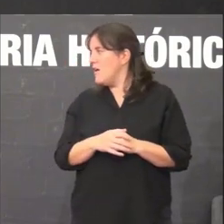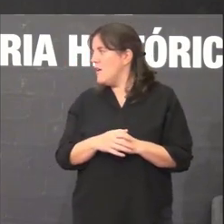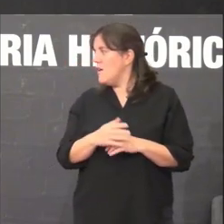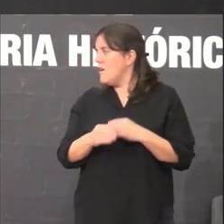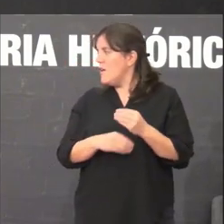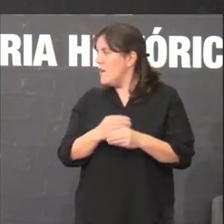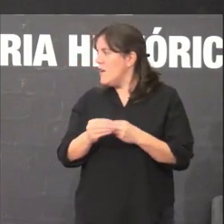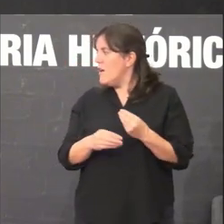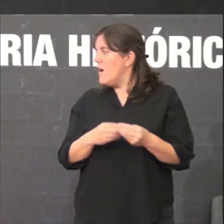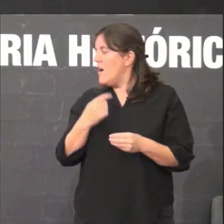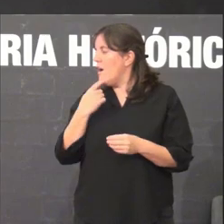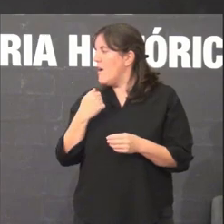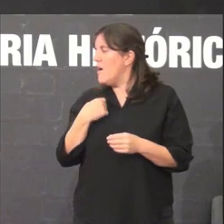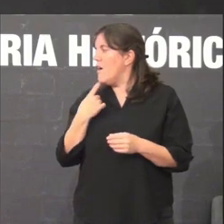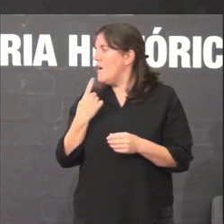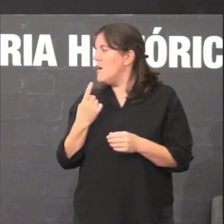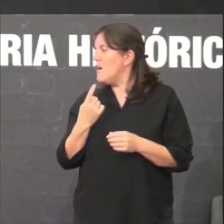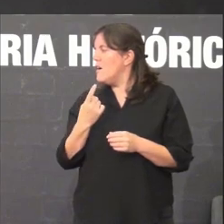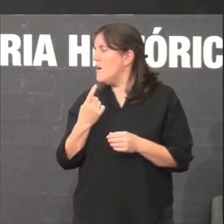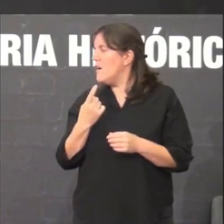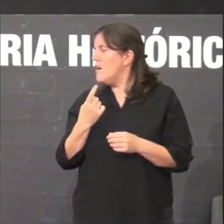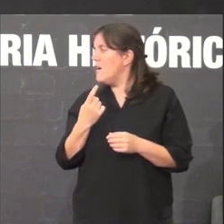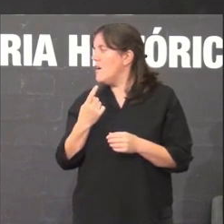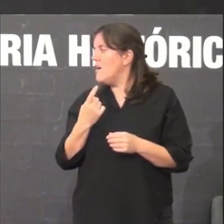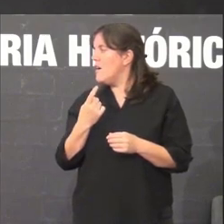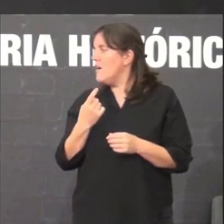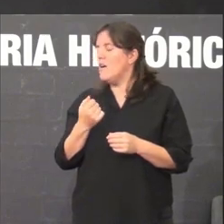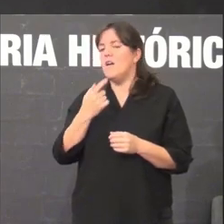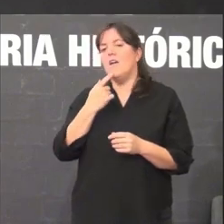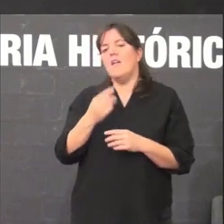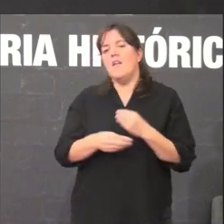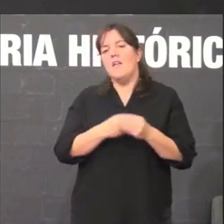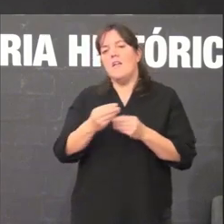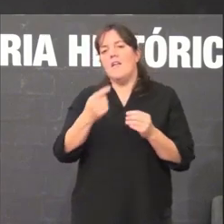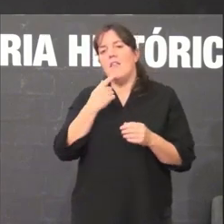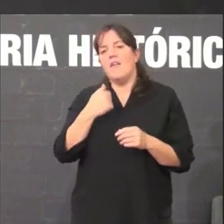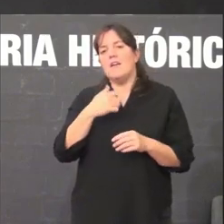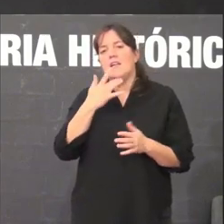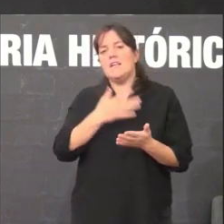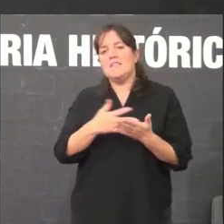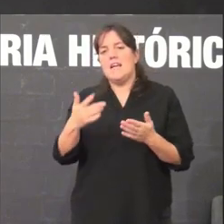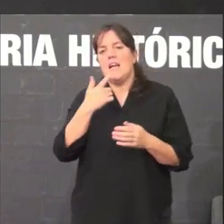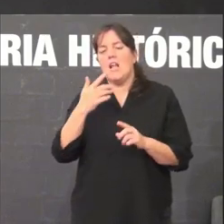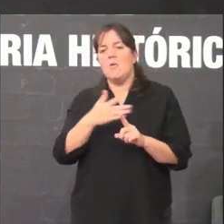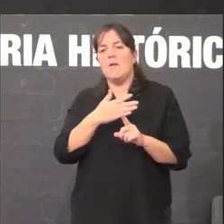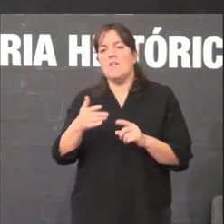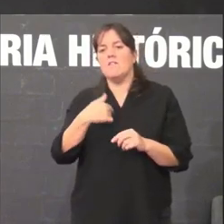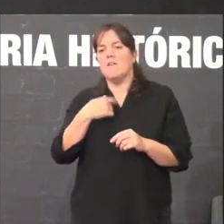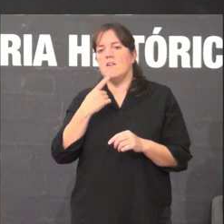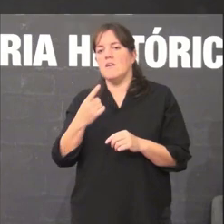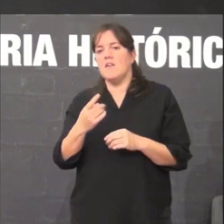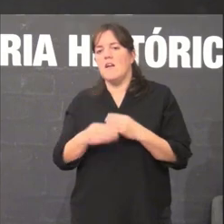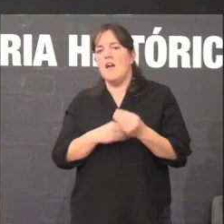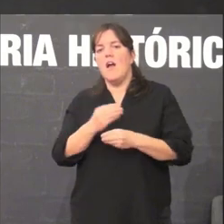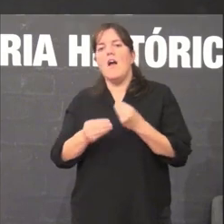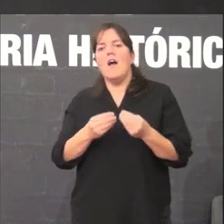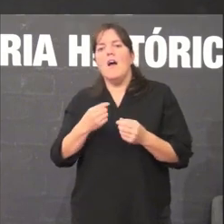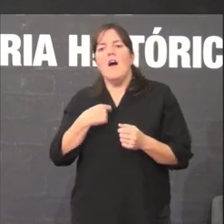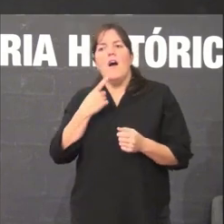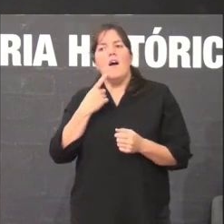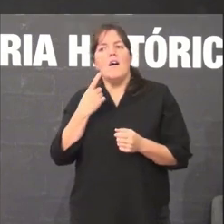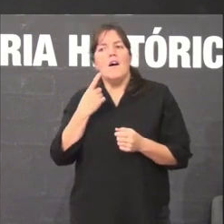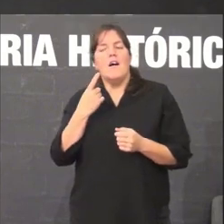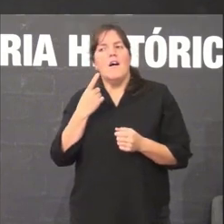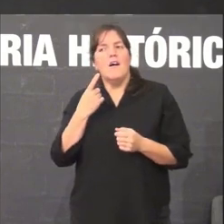de sangue e louvor a ex-polícias da PIDE, ou seja, a ex-agentes da polícia